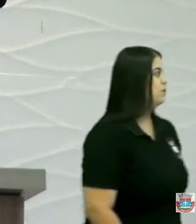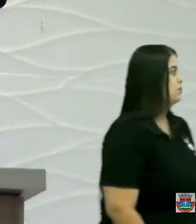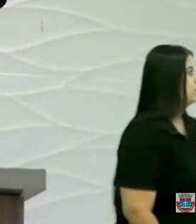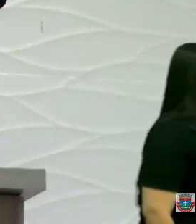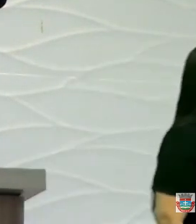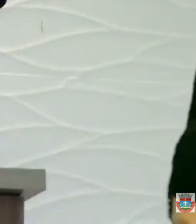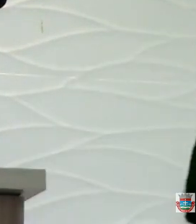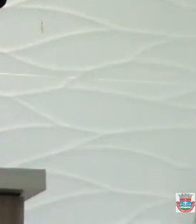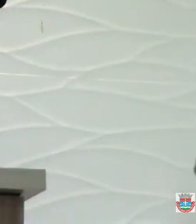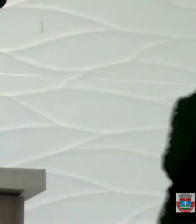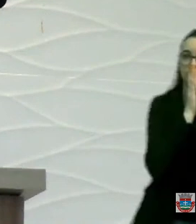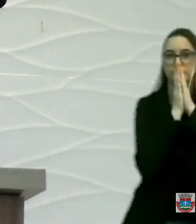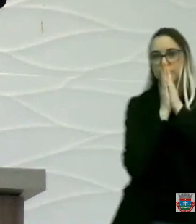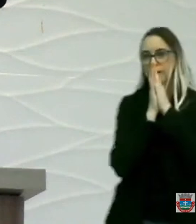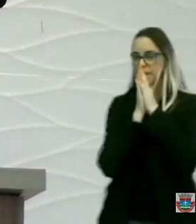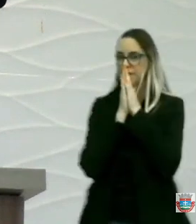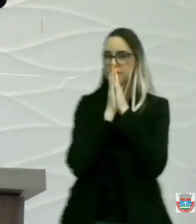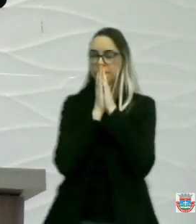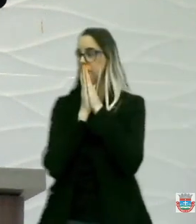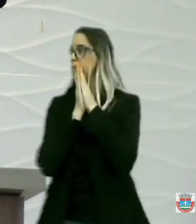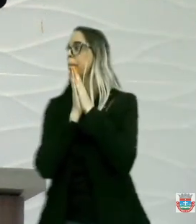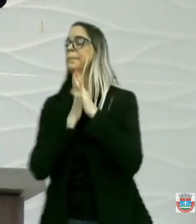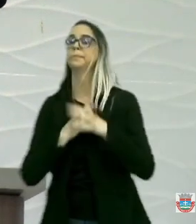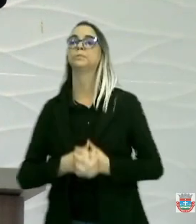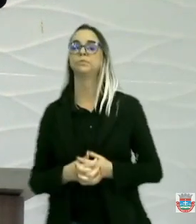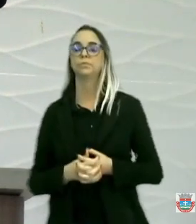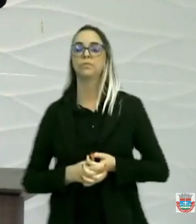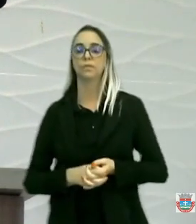Quero também falar aqui